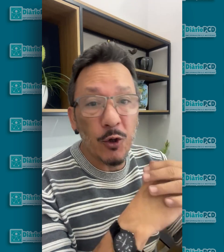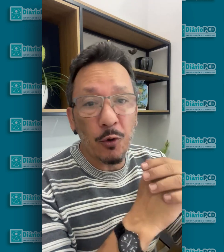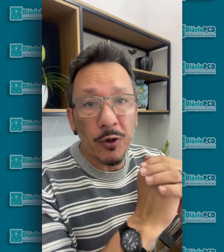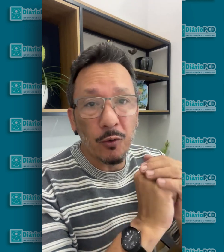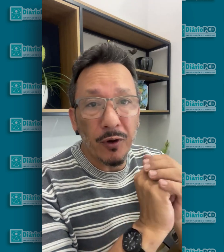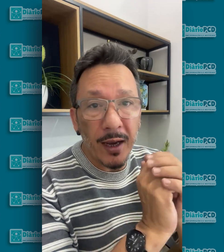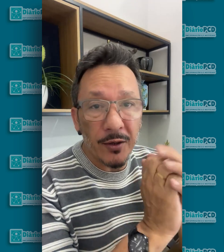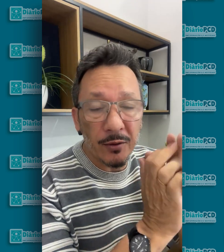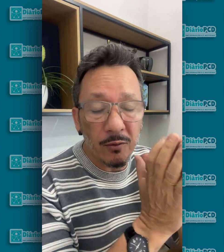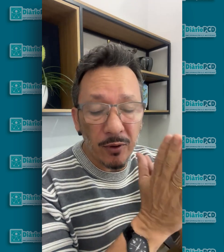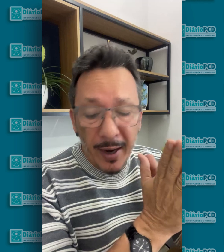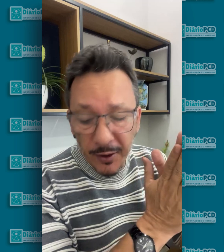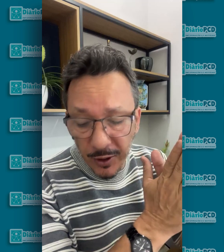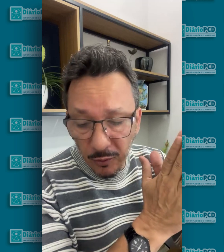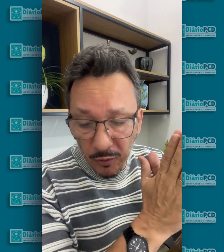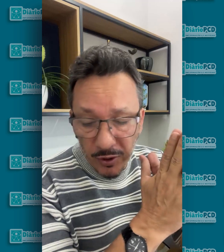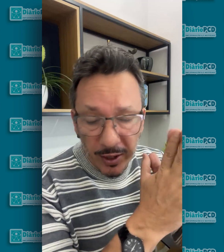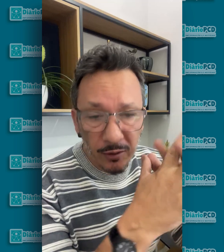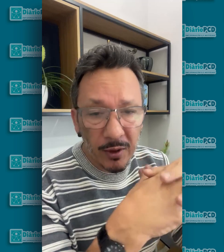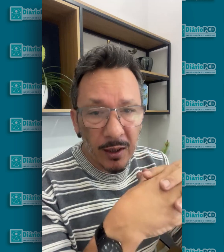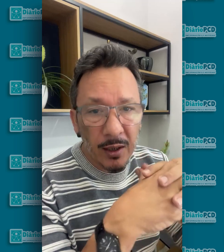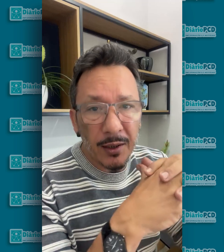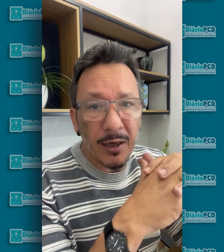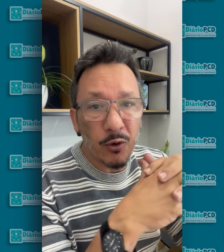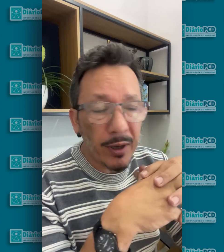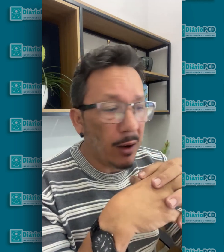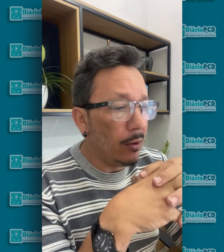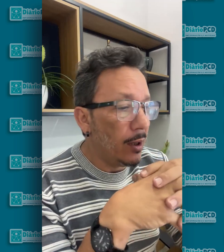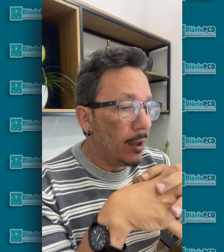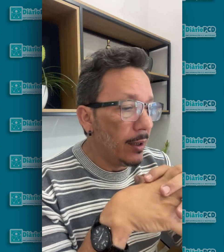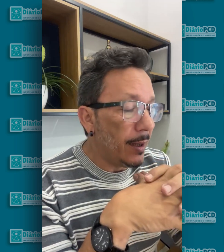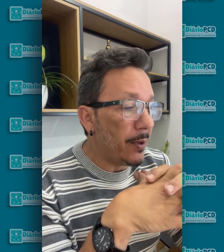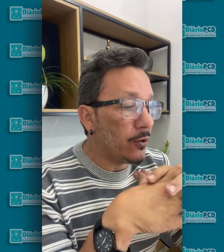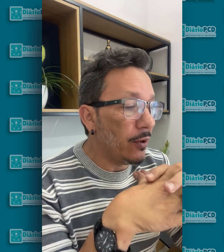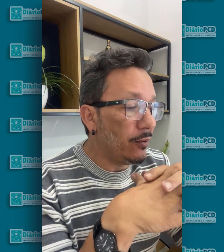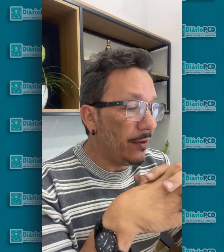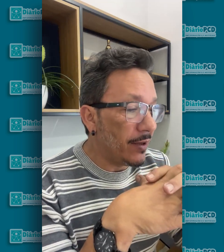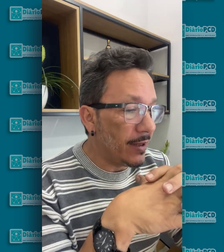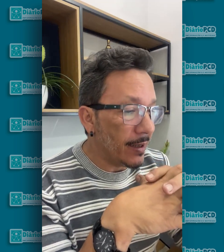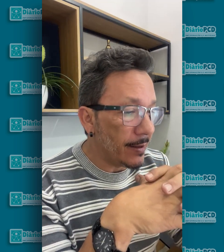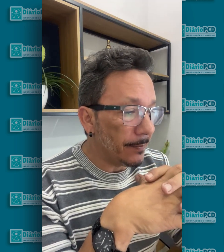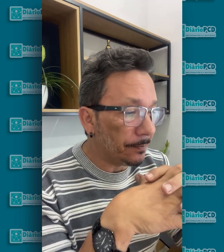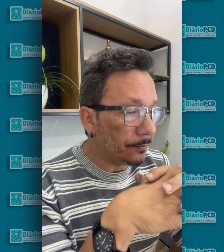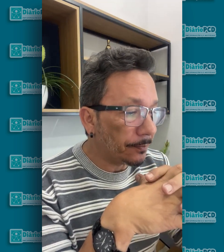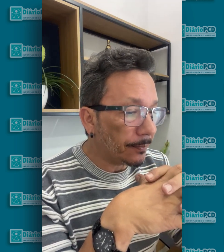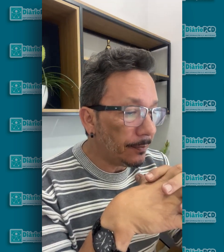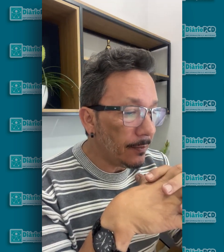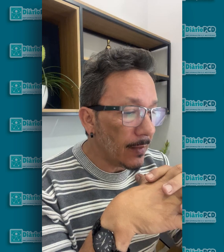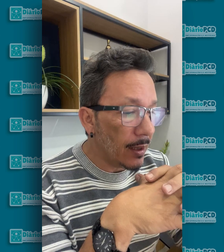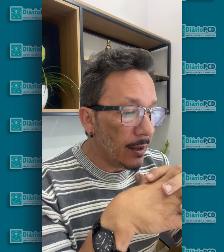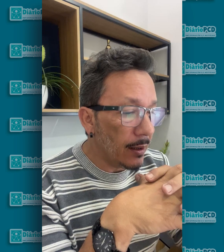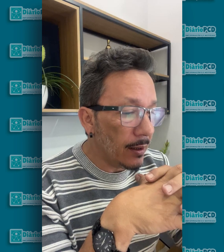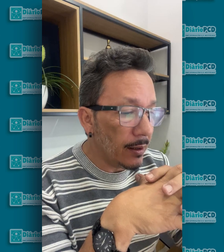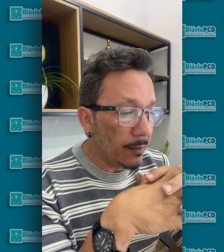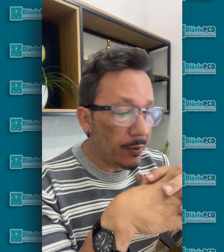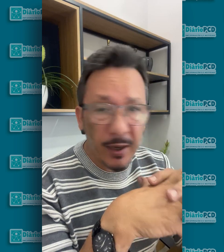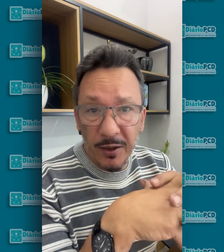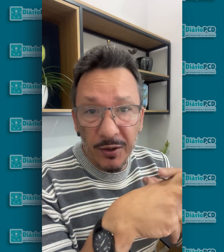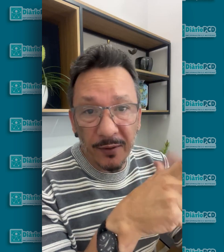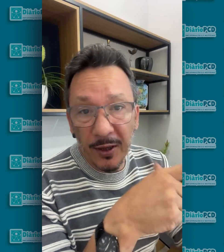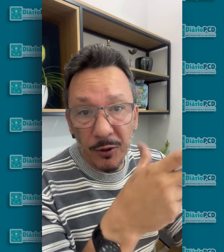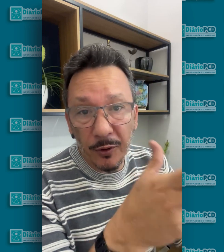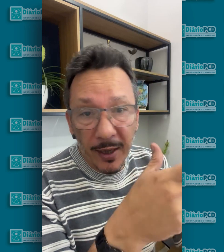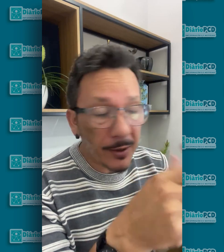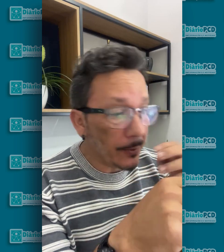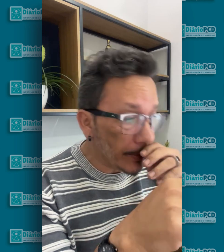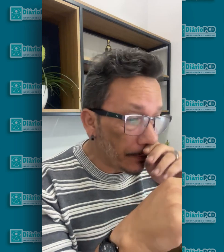as eleições do CONAD. CONAD é Conselho Nacional da Pessoa com Deficiência. E por que a